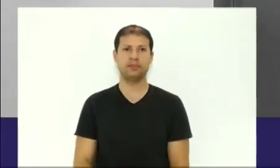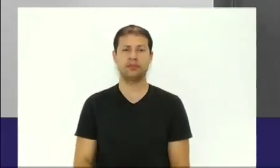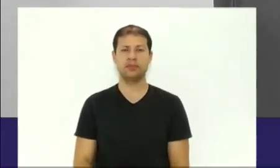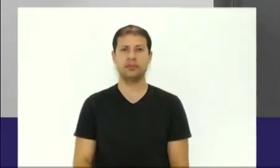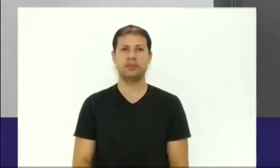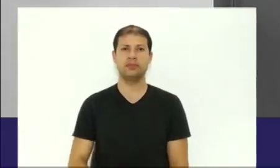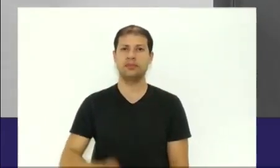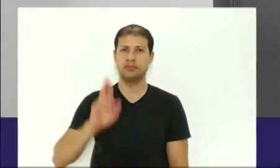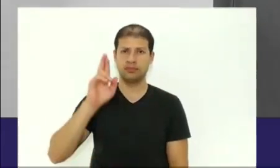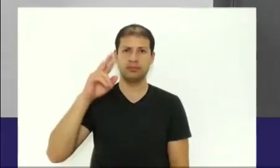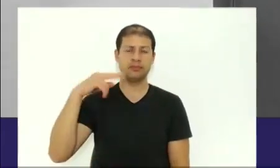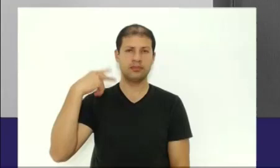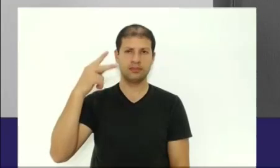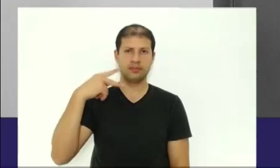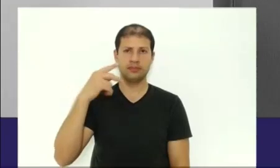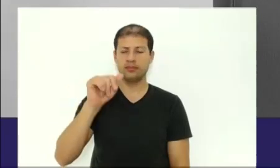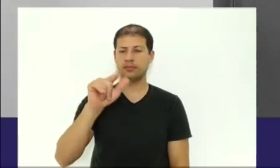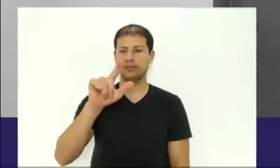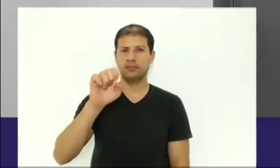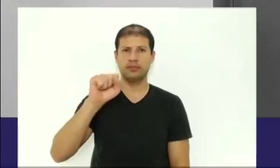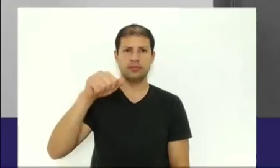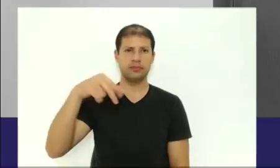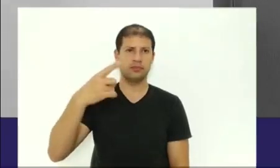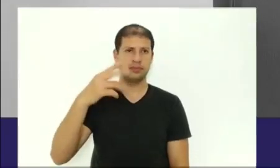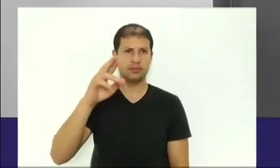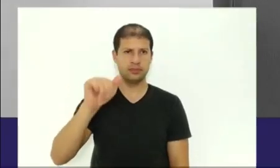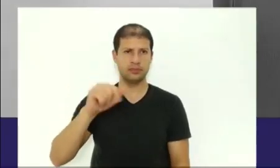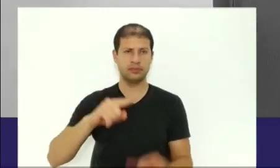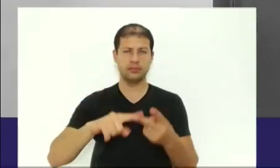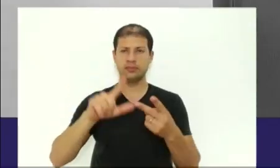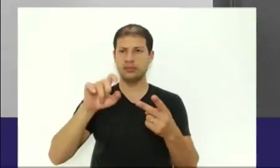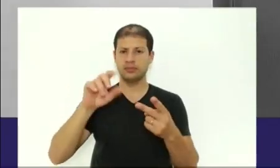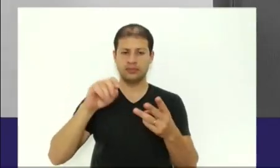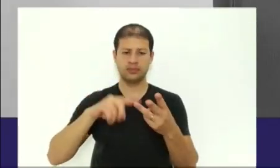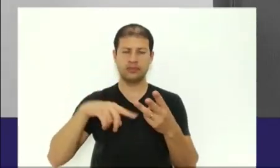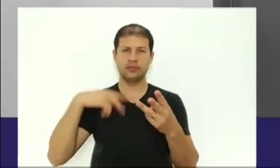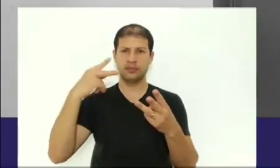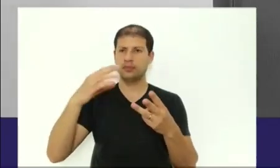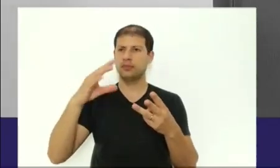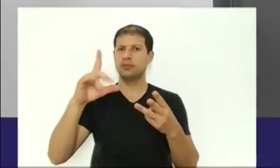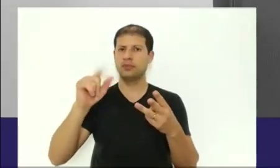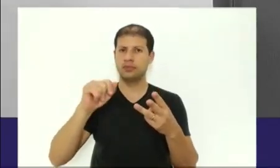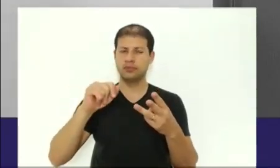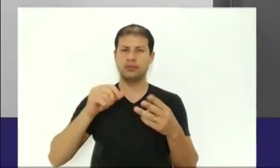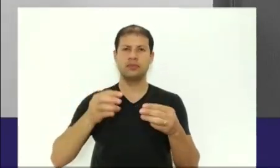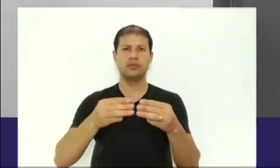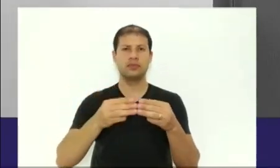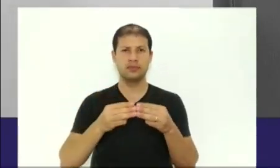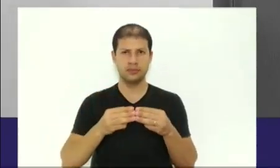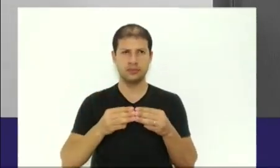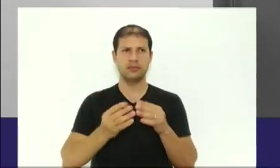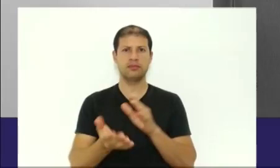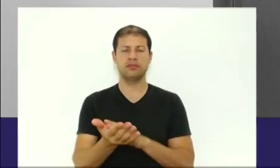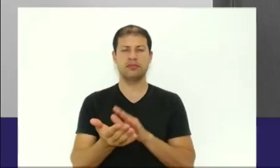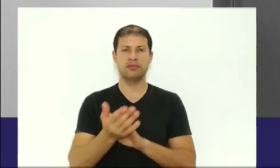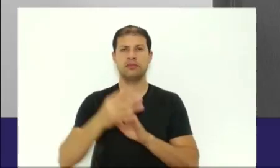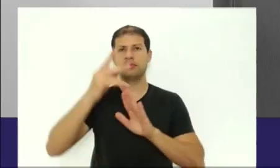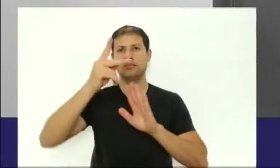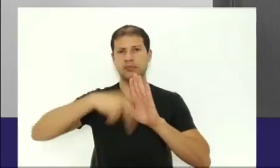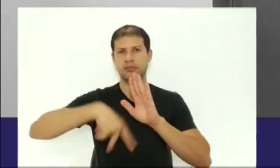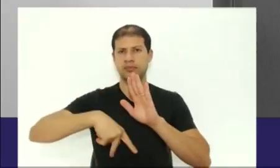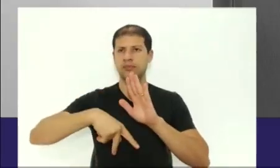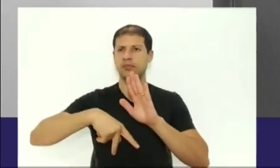vereadores, Alessandra Luquez, Lelo Pagani, Sargento Laudo e vereador Kula. Moção de congratulações para o projeto Escola com